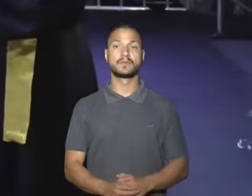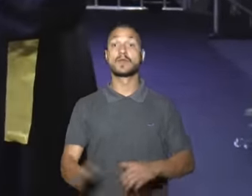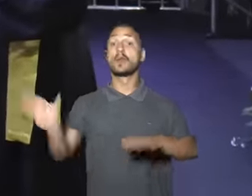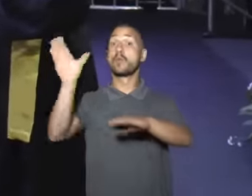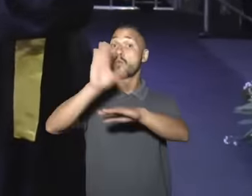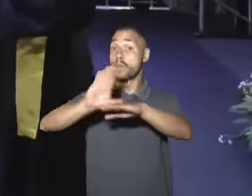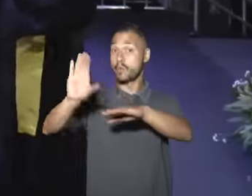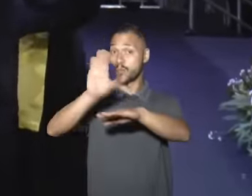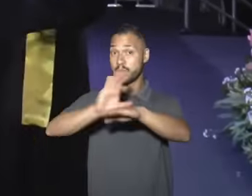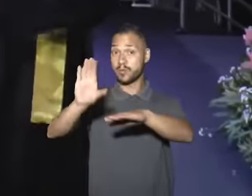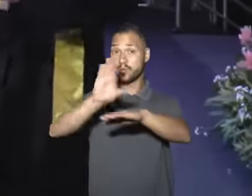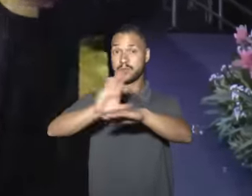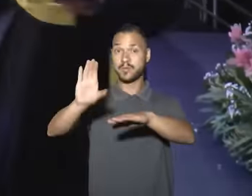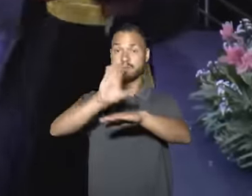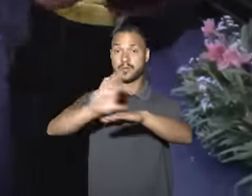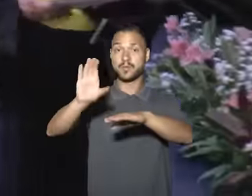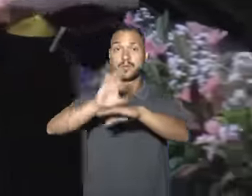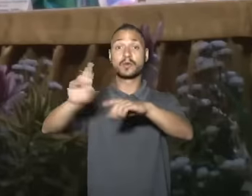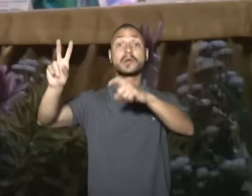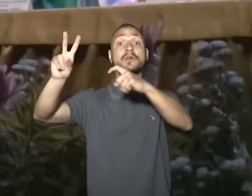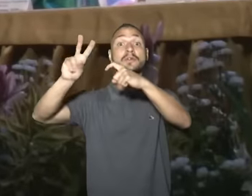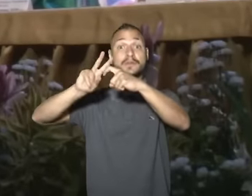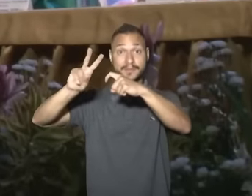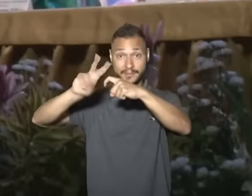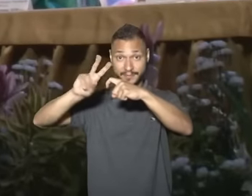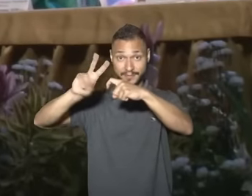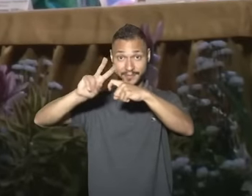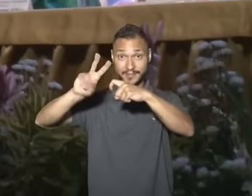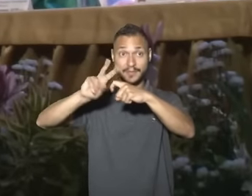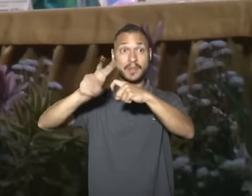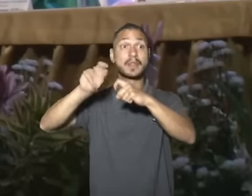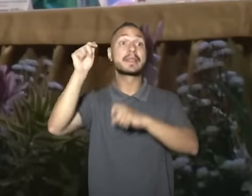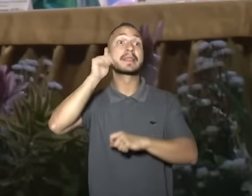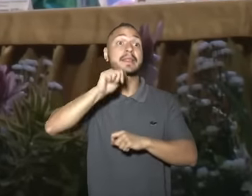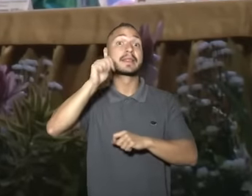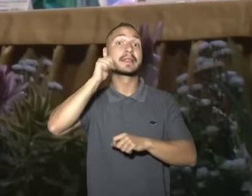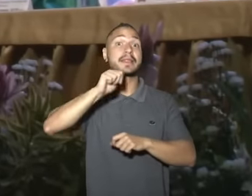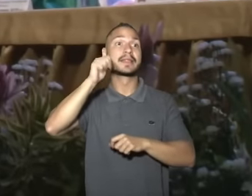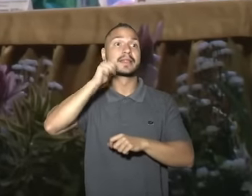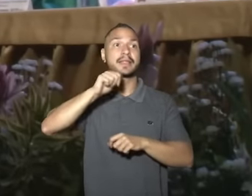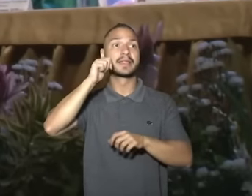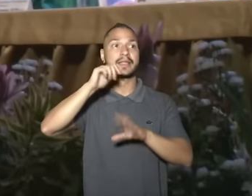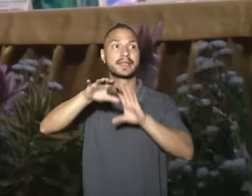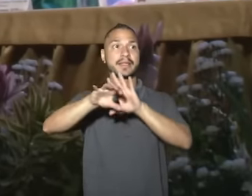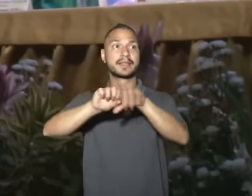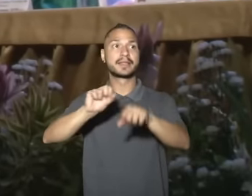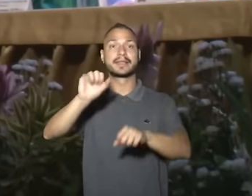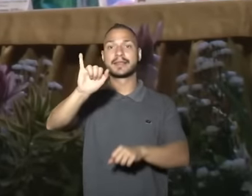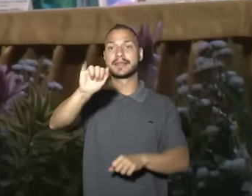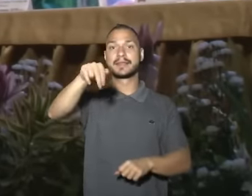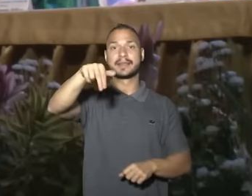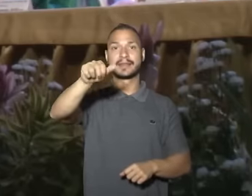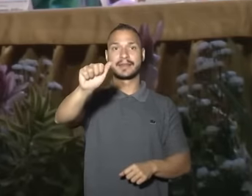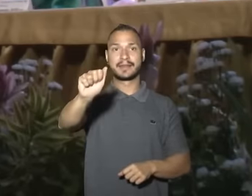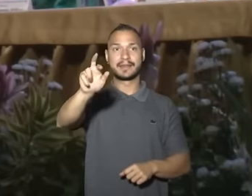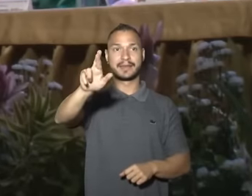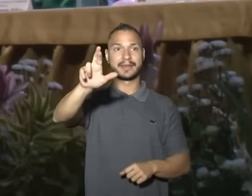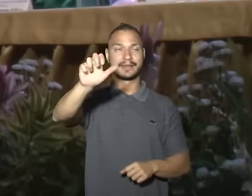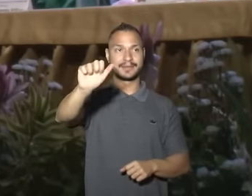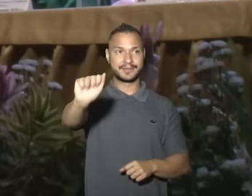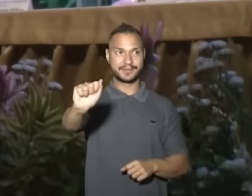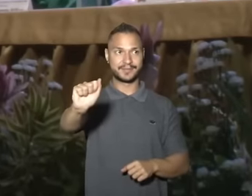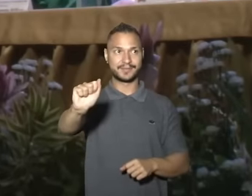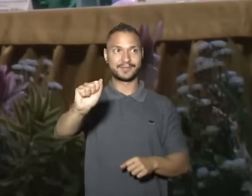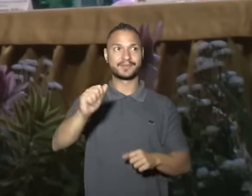do curso de Medicina Veterinária, a formanda Inara Vitória Cunha